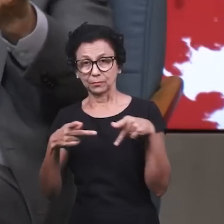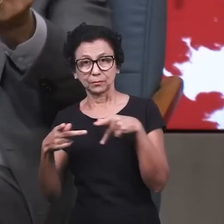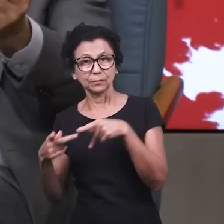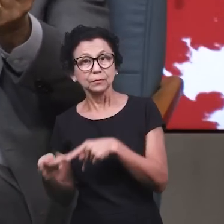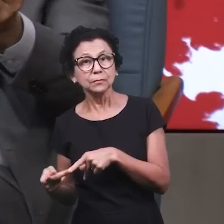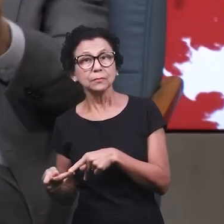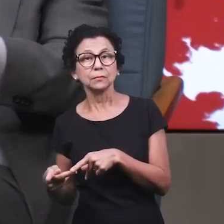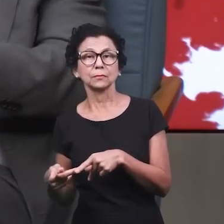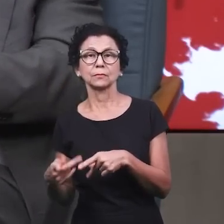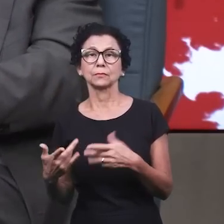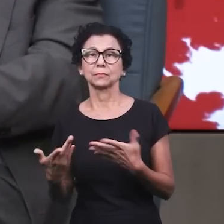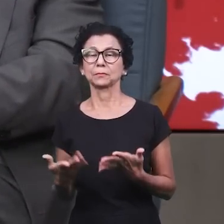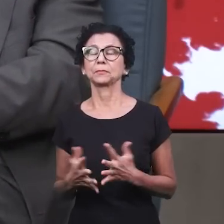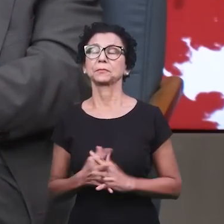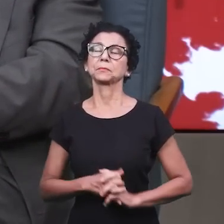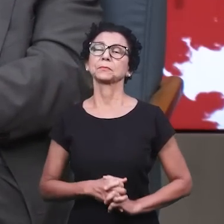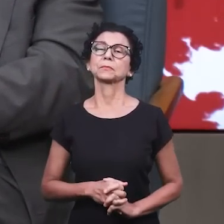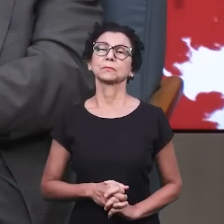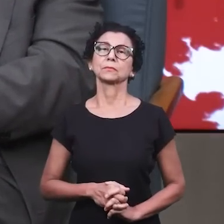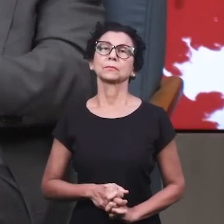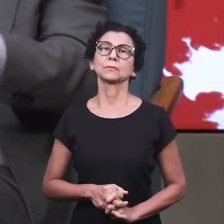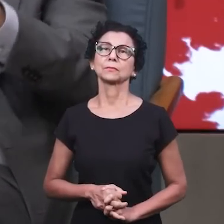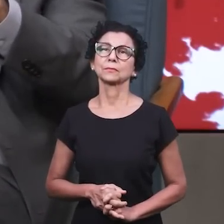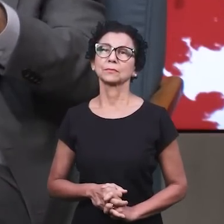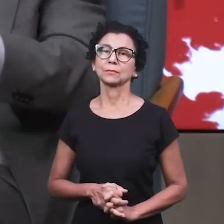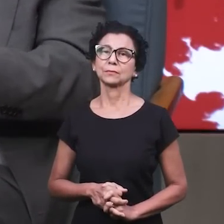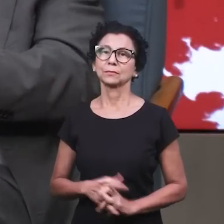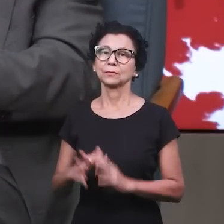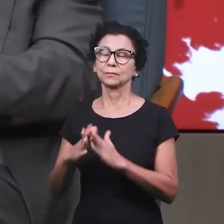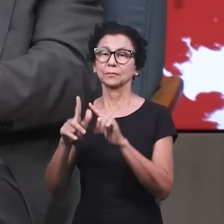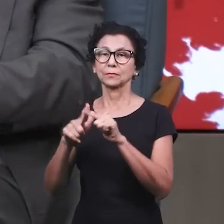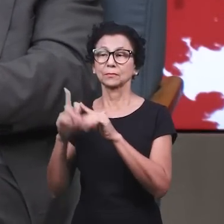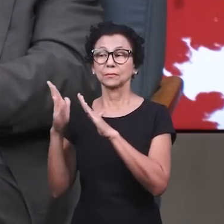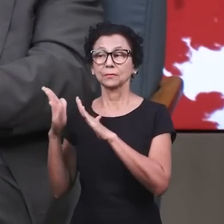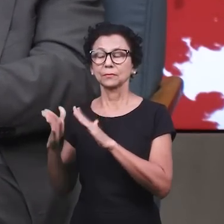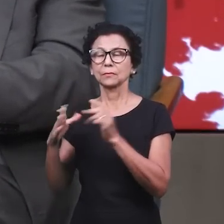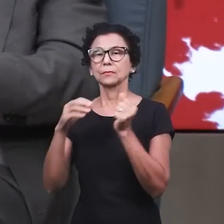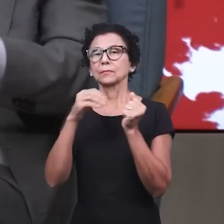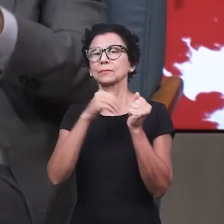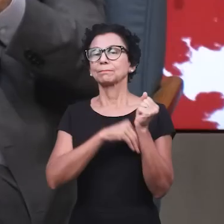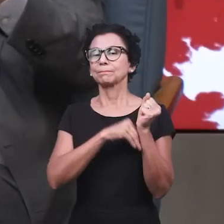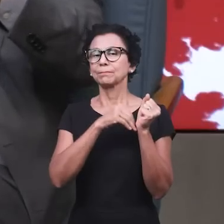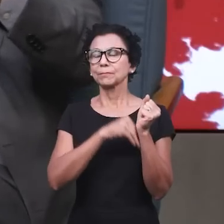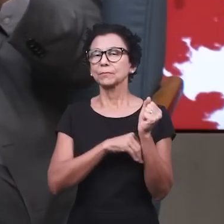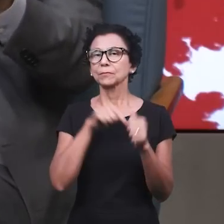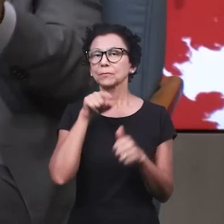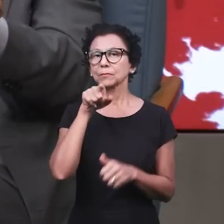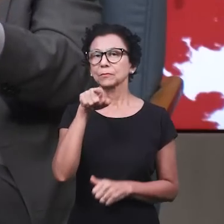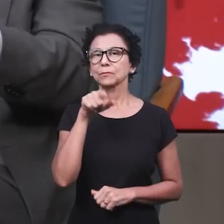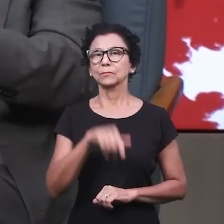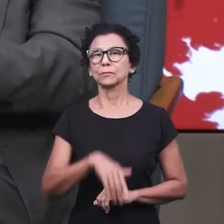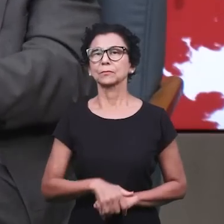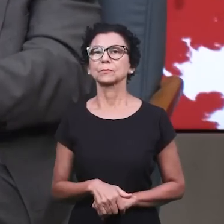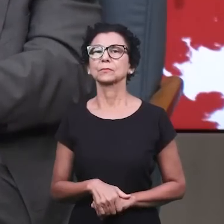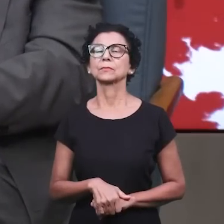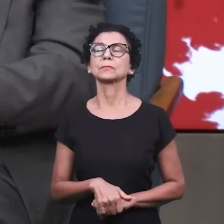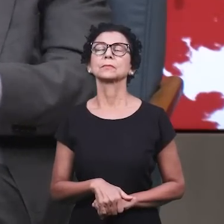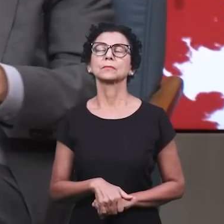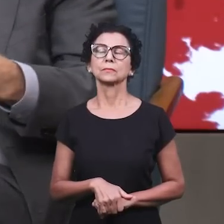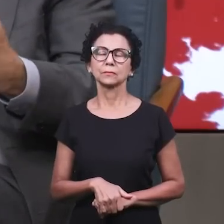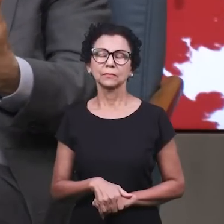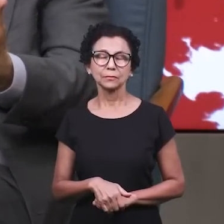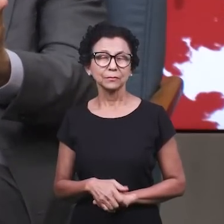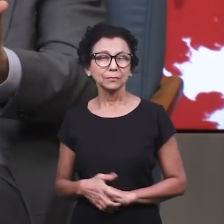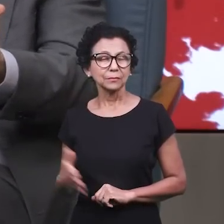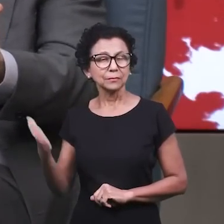o louvor que é um recurso da graça, ele é um segredo da igreja fiel. E quando você participa desse louvor,